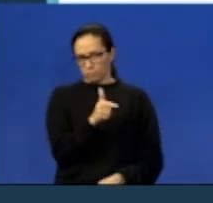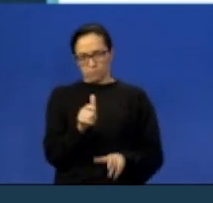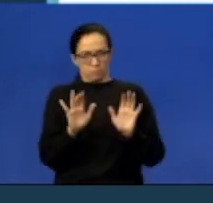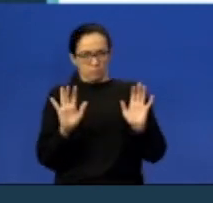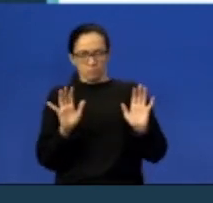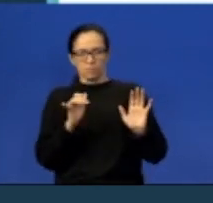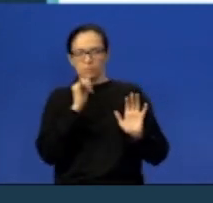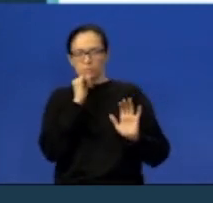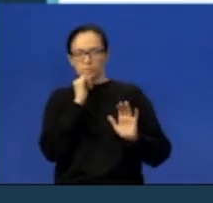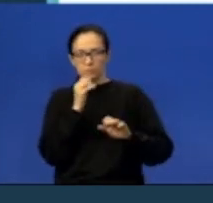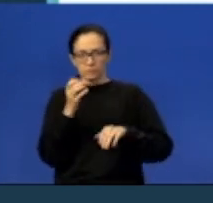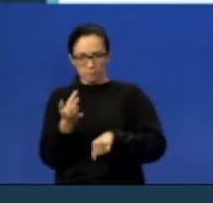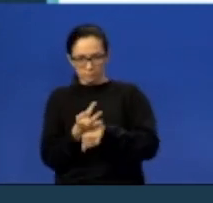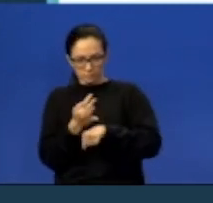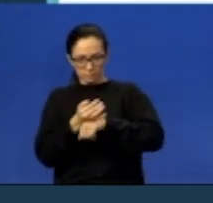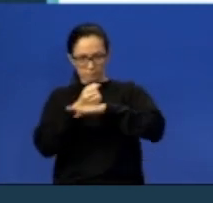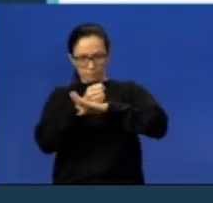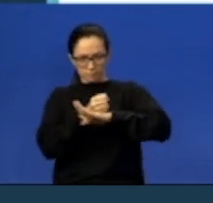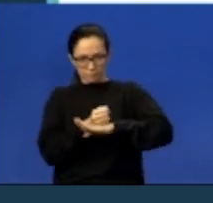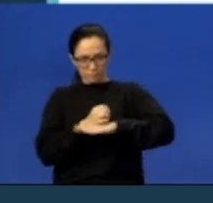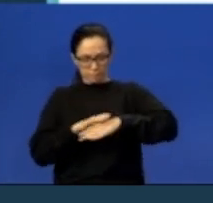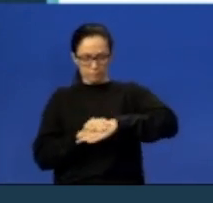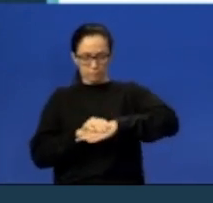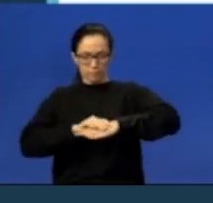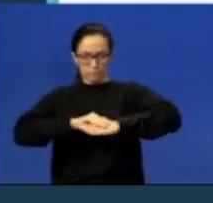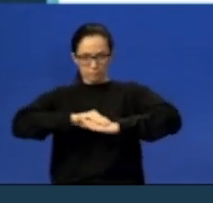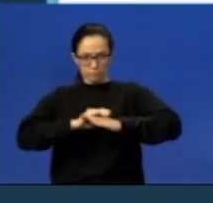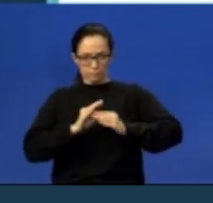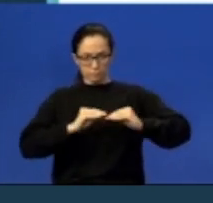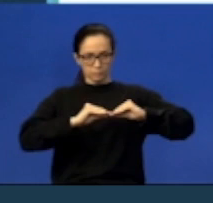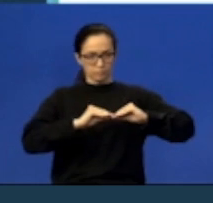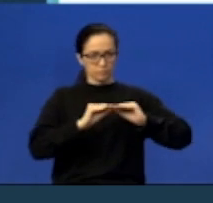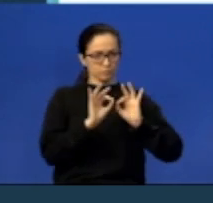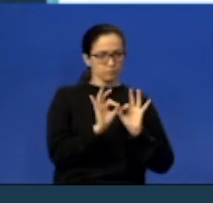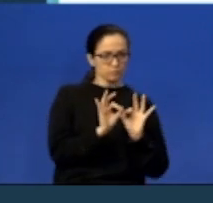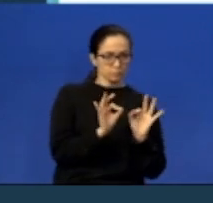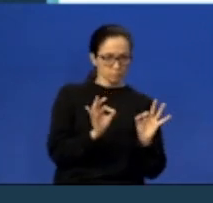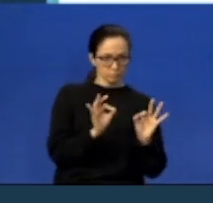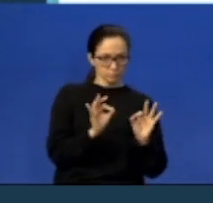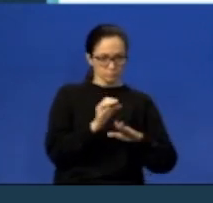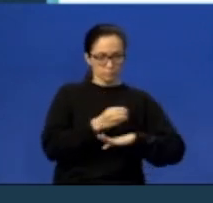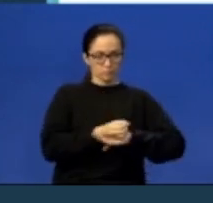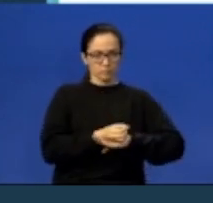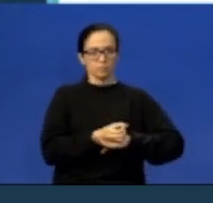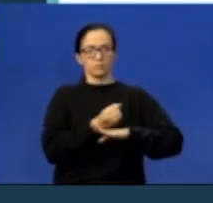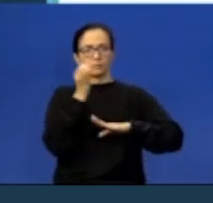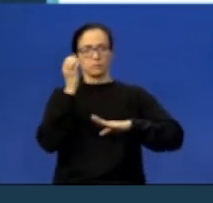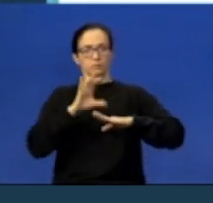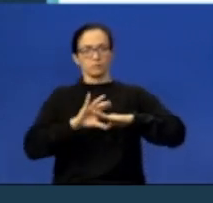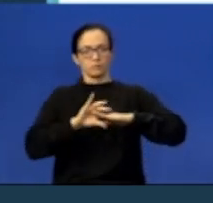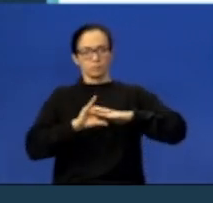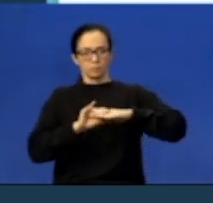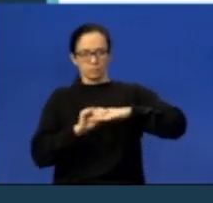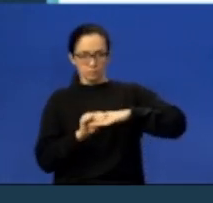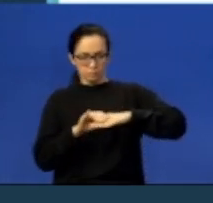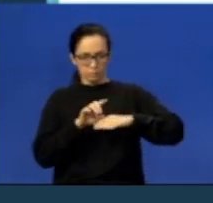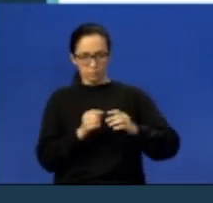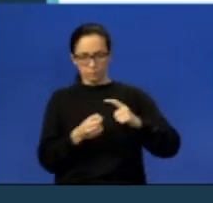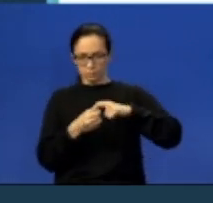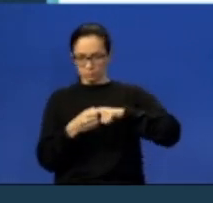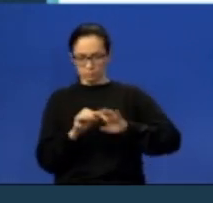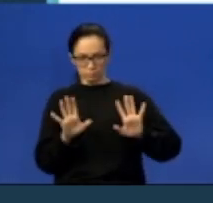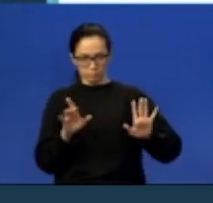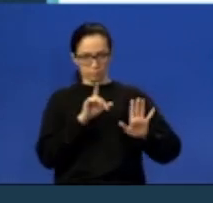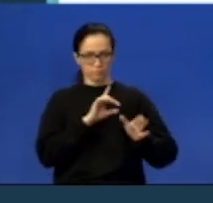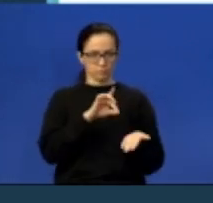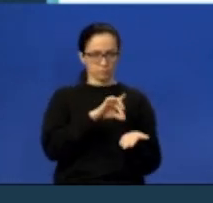muito grande, essa região ela vai sofrer uma pouca deformação. Quando essa carga ela é removida, o osso ele retorna ao seu estado